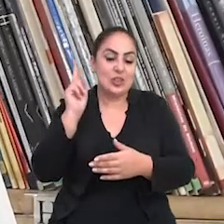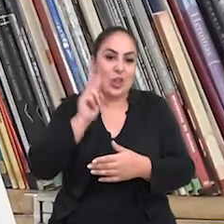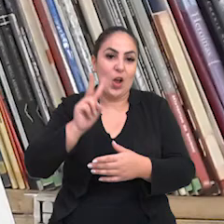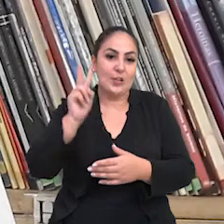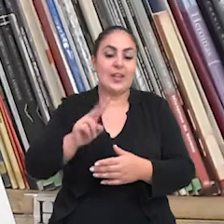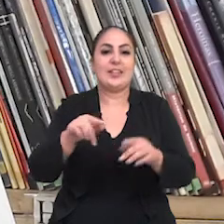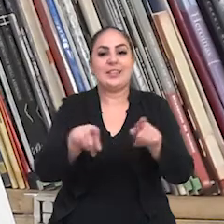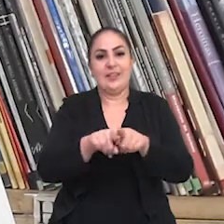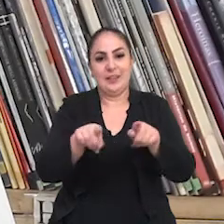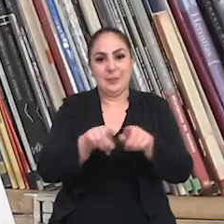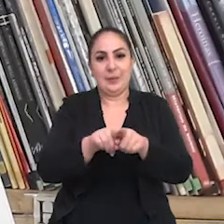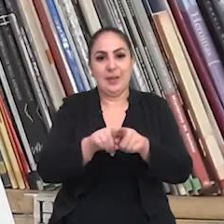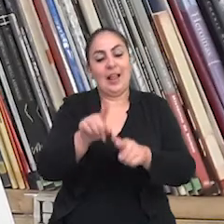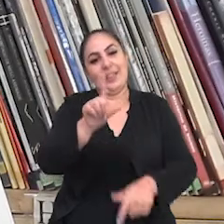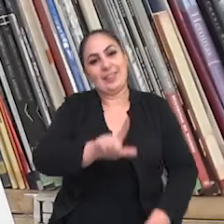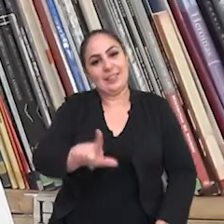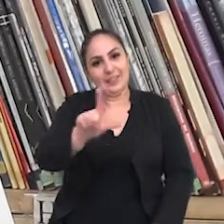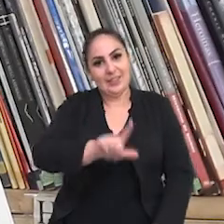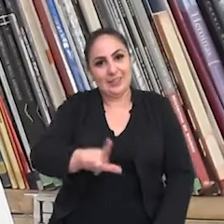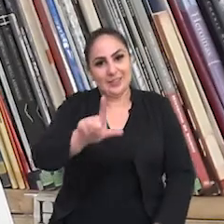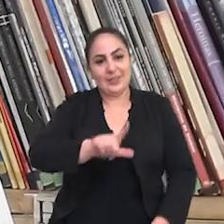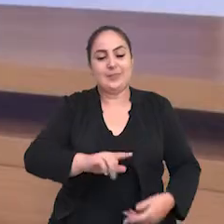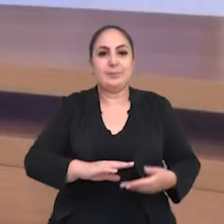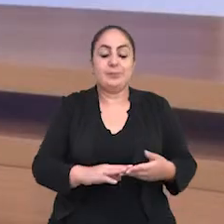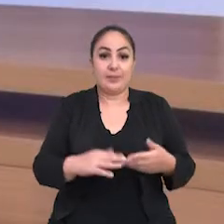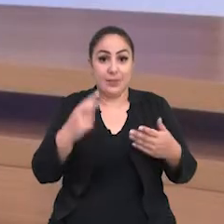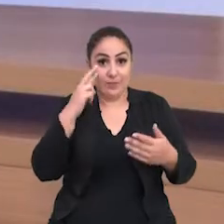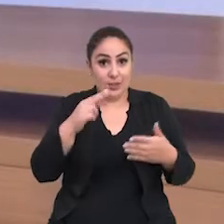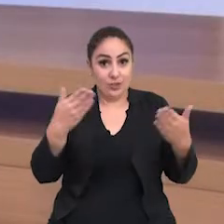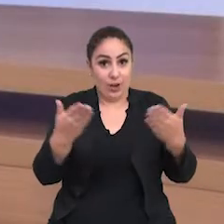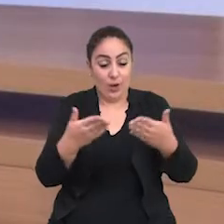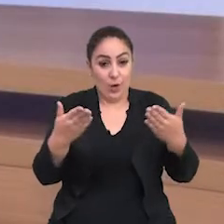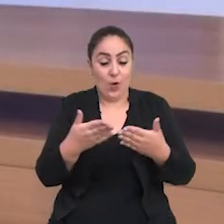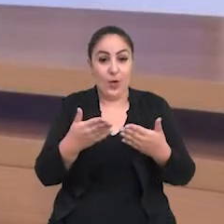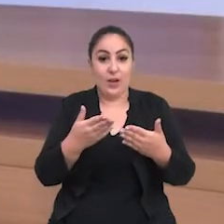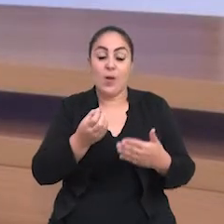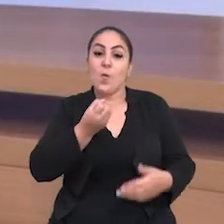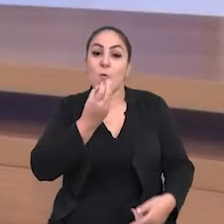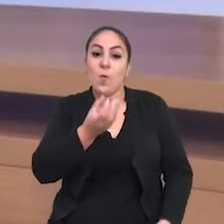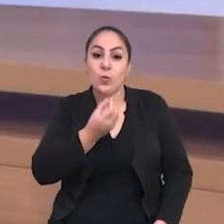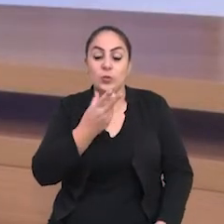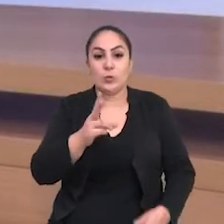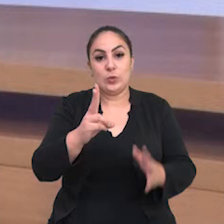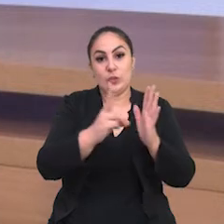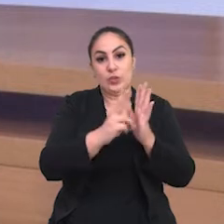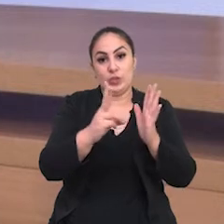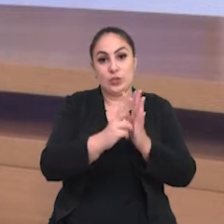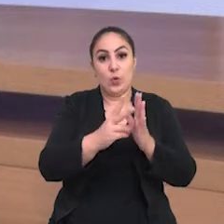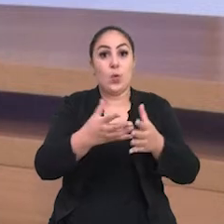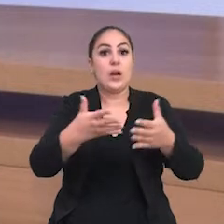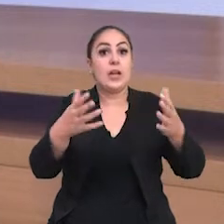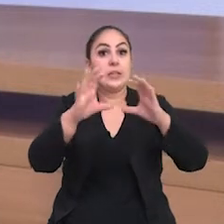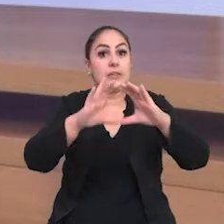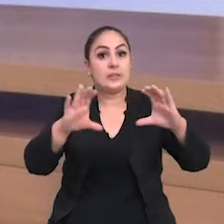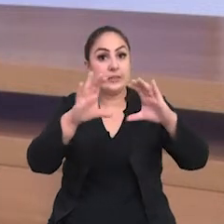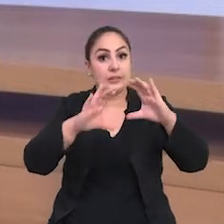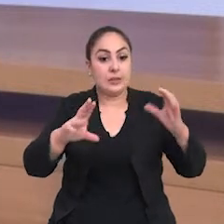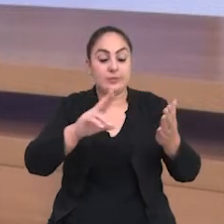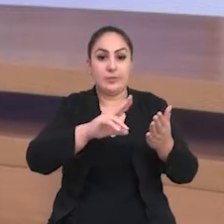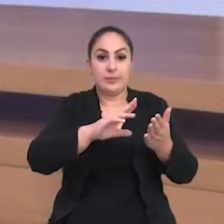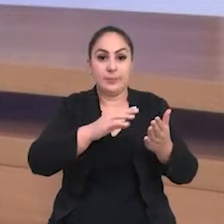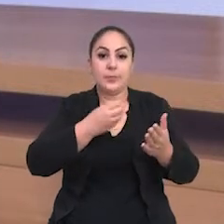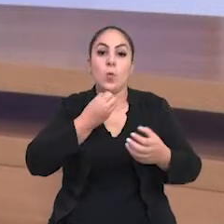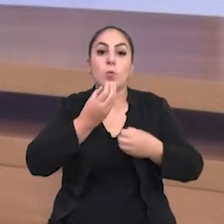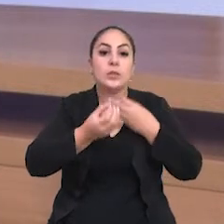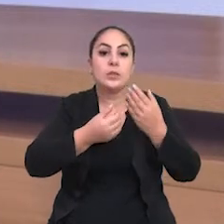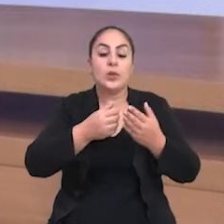histórias, viva a literatura. Fique agora com o conto indígena O Grande Céu,